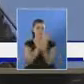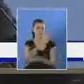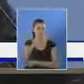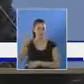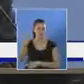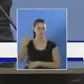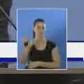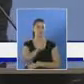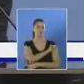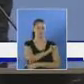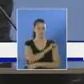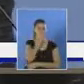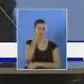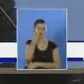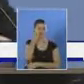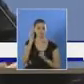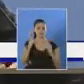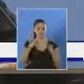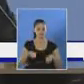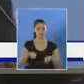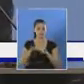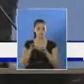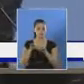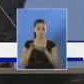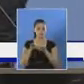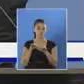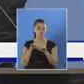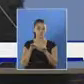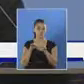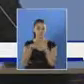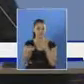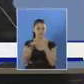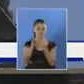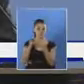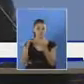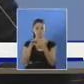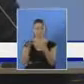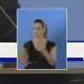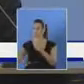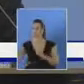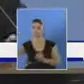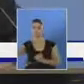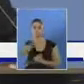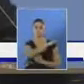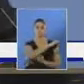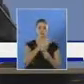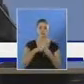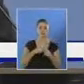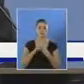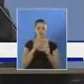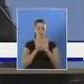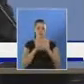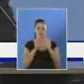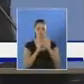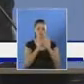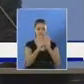para que nós desviássemos, desviássemos o fluxo, a saída dos alunos, ao invés deles saírem